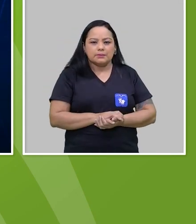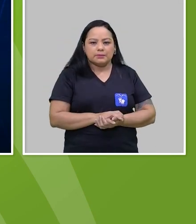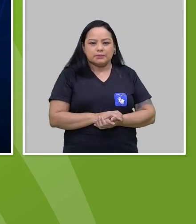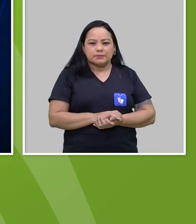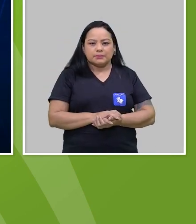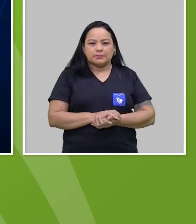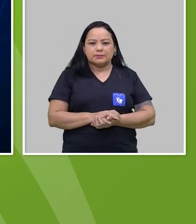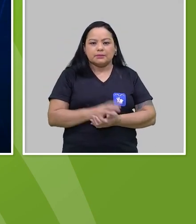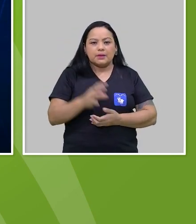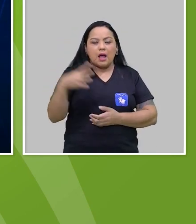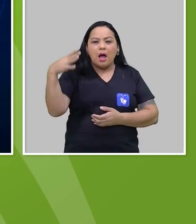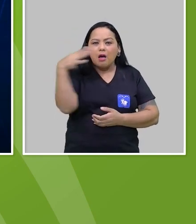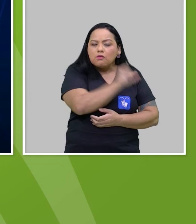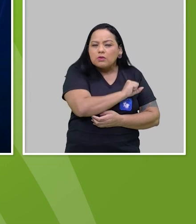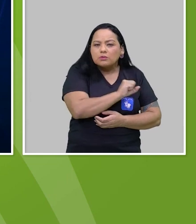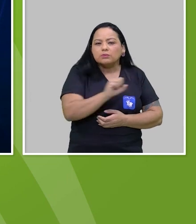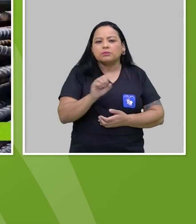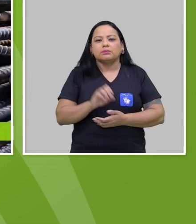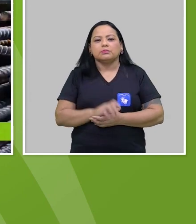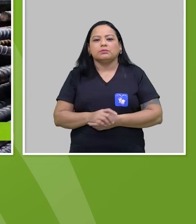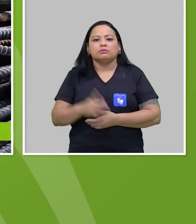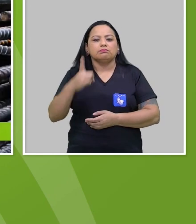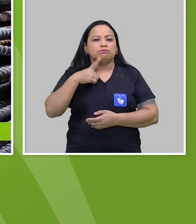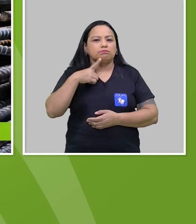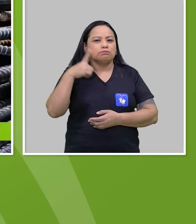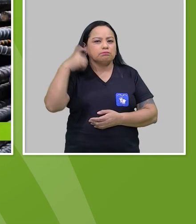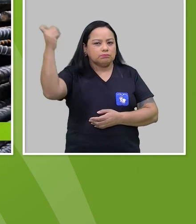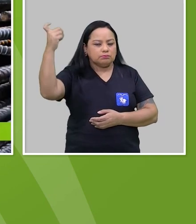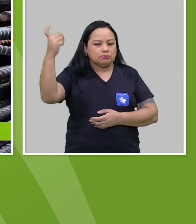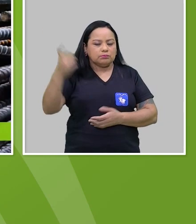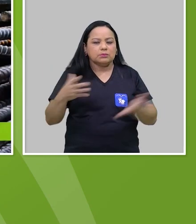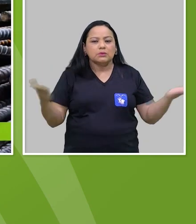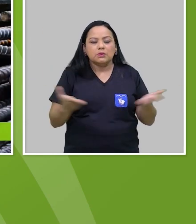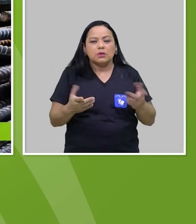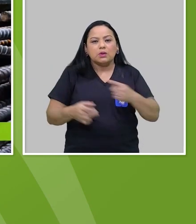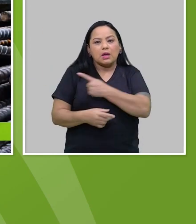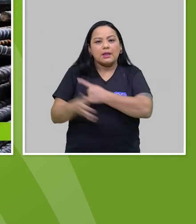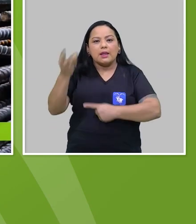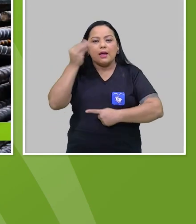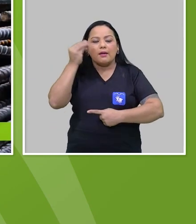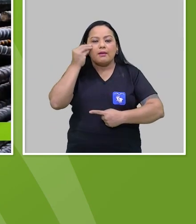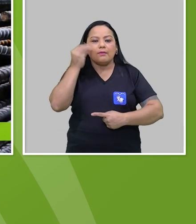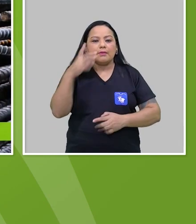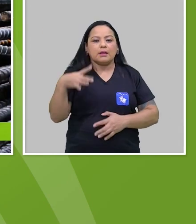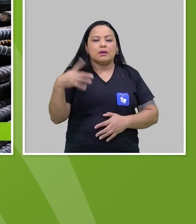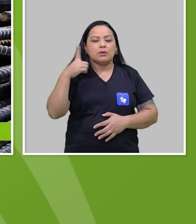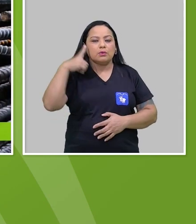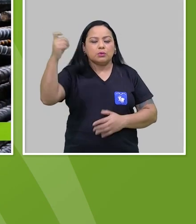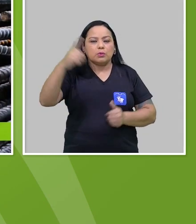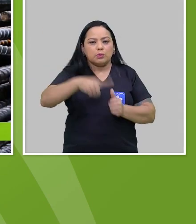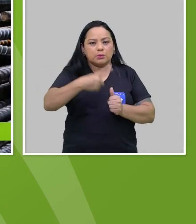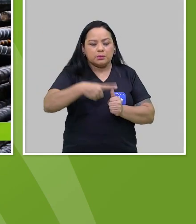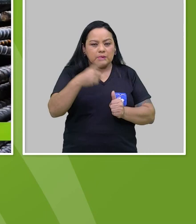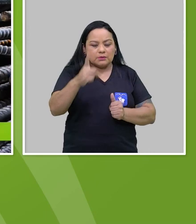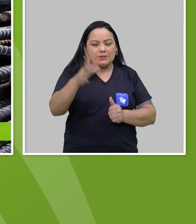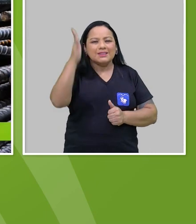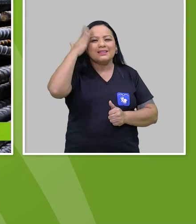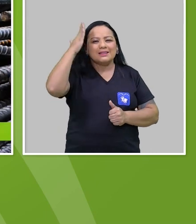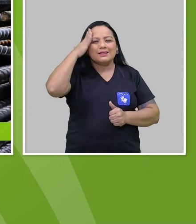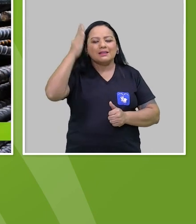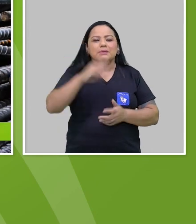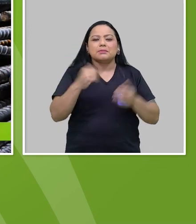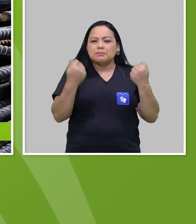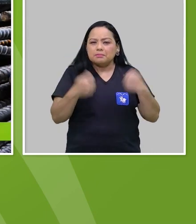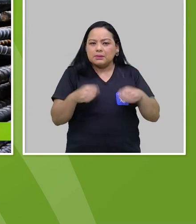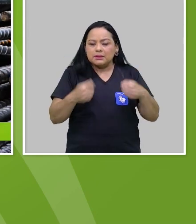ó, velocidade do som. Então, olha aí, gente, o som, primeiro que você já sabe que ele precisa